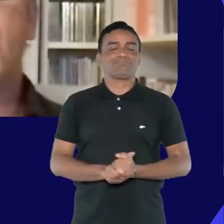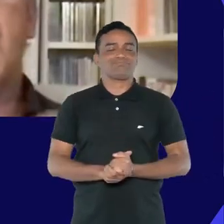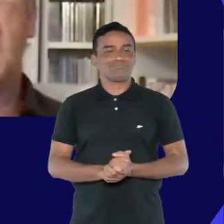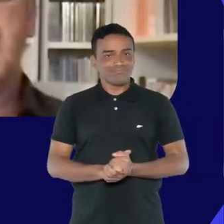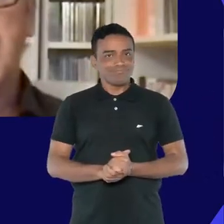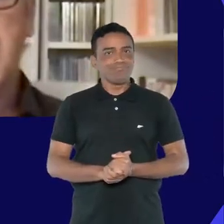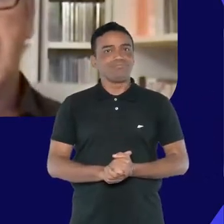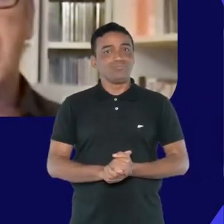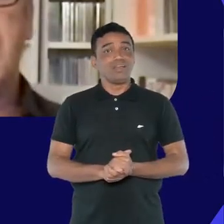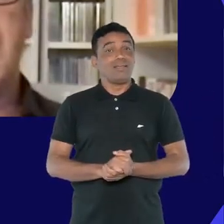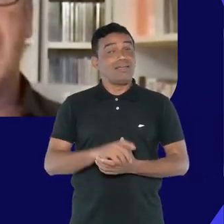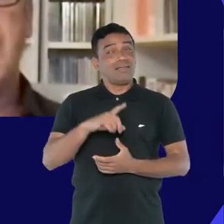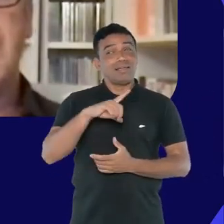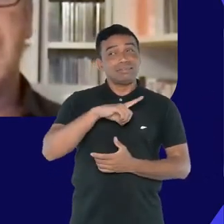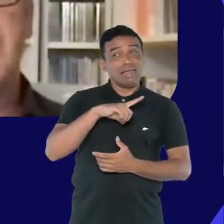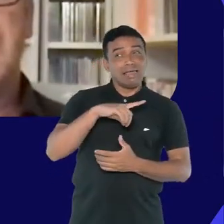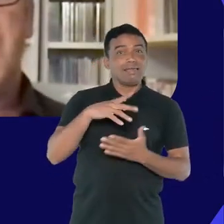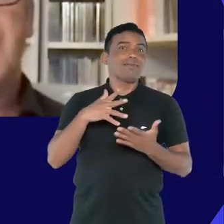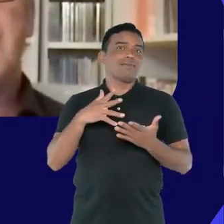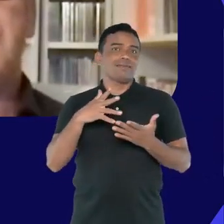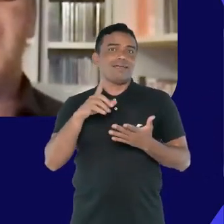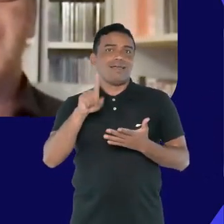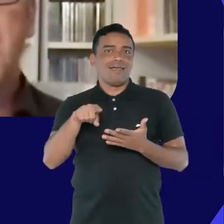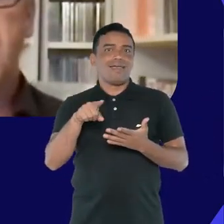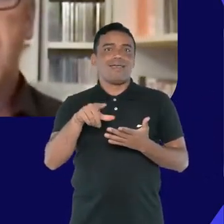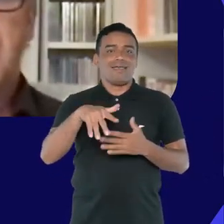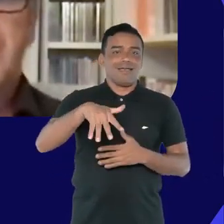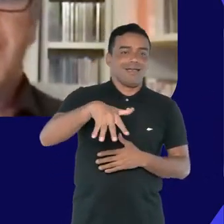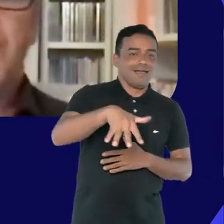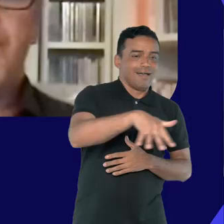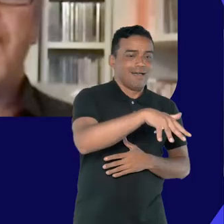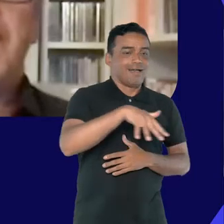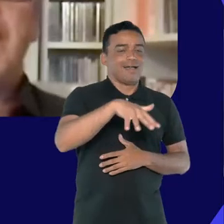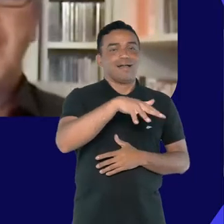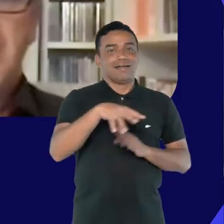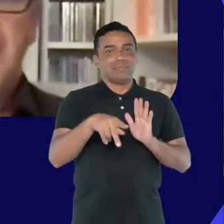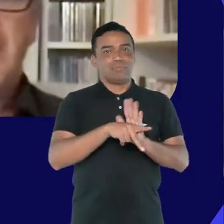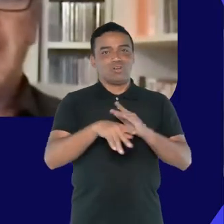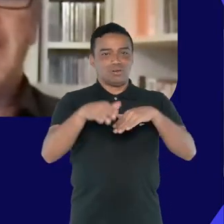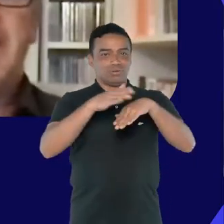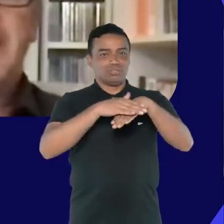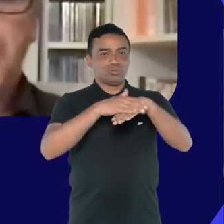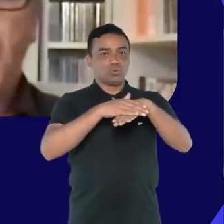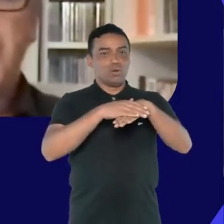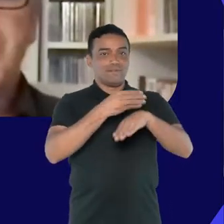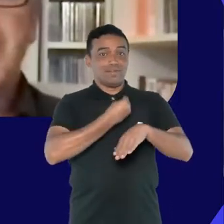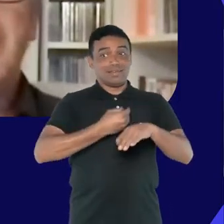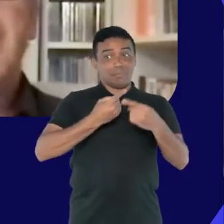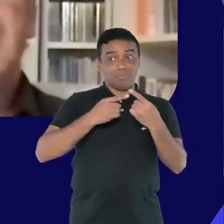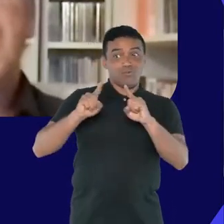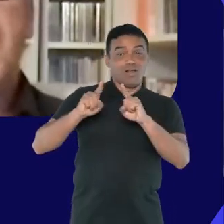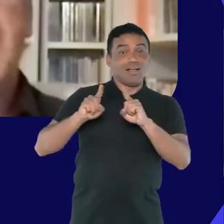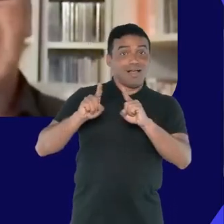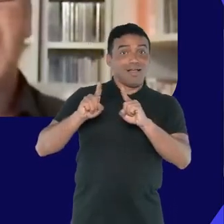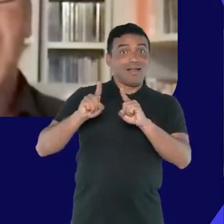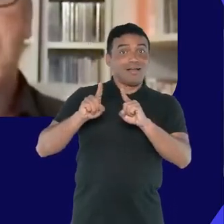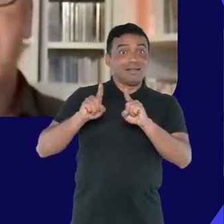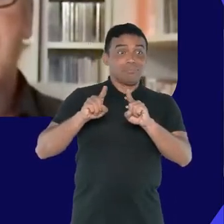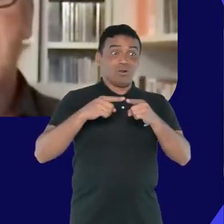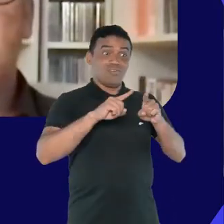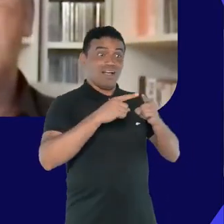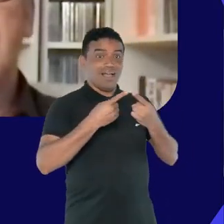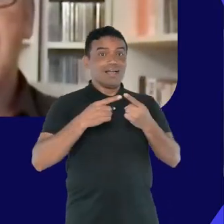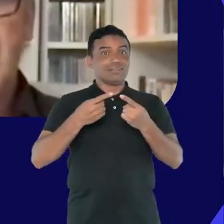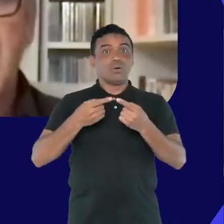a colocar essa dimensão da sua vida ali exposta. Também acho